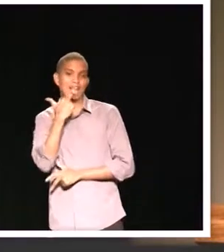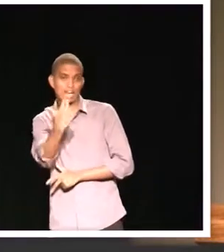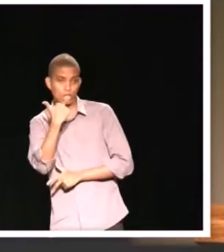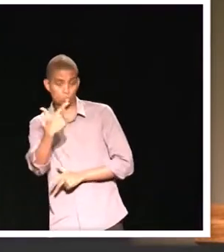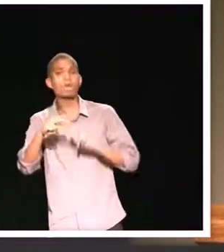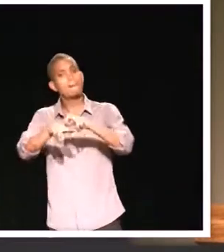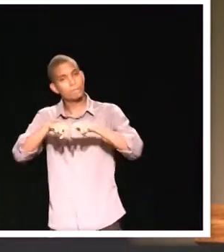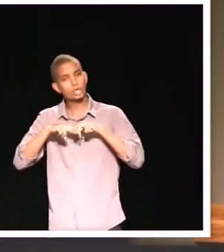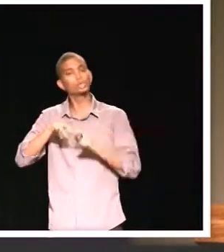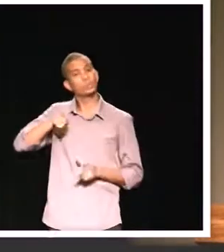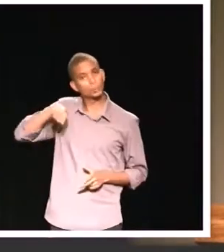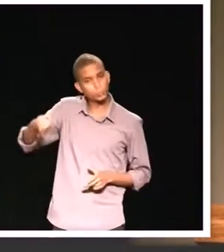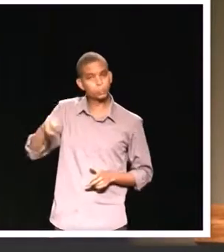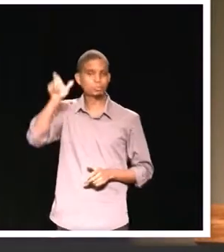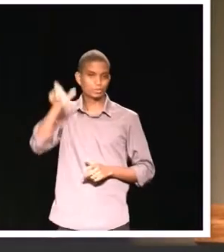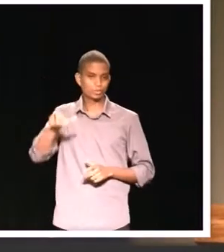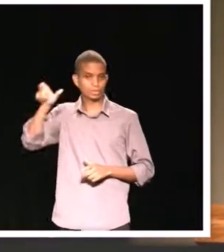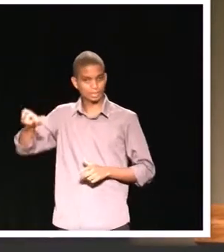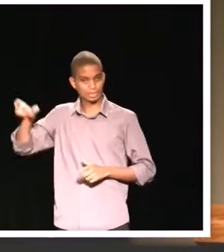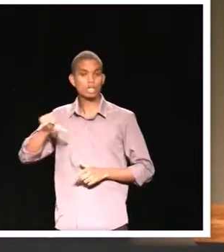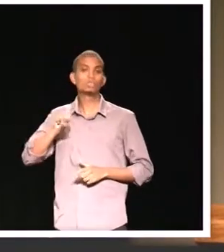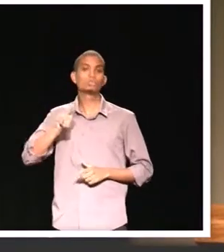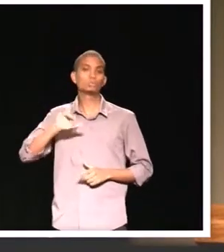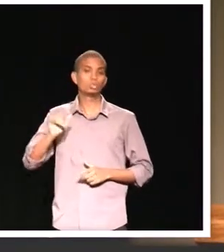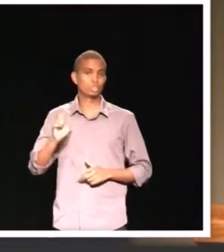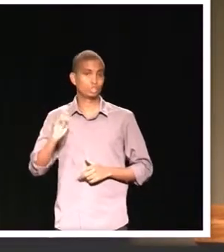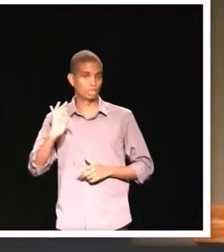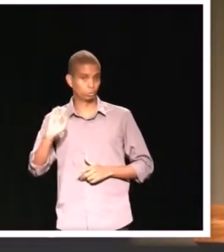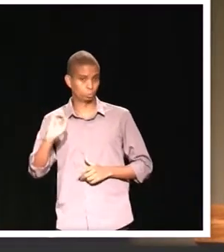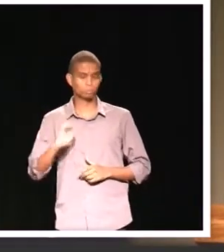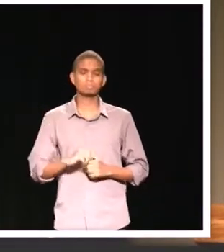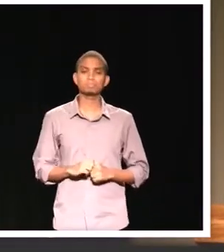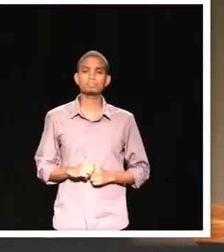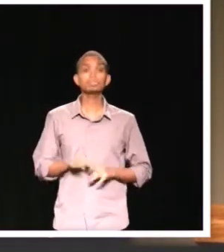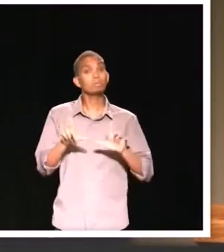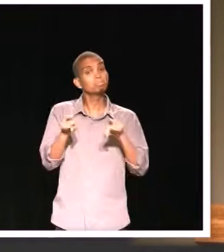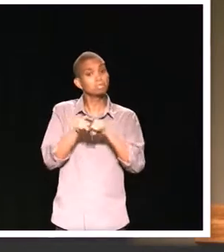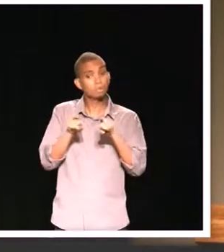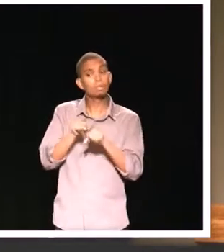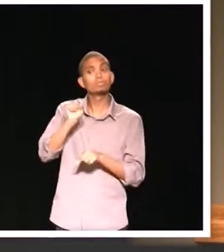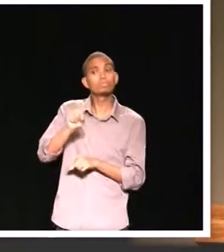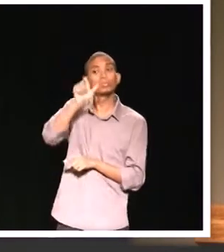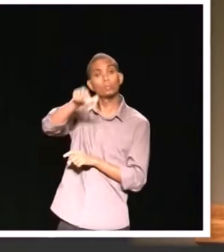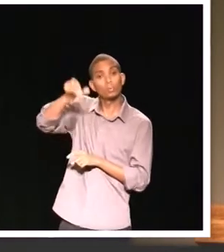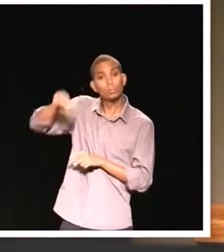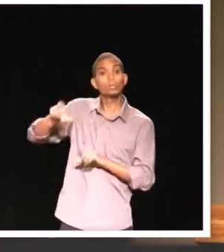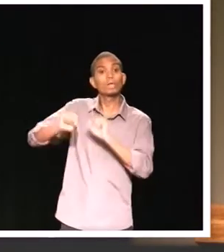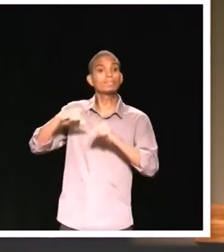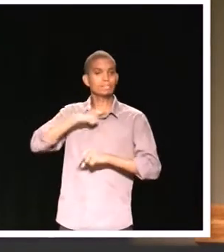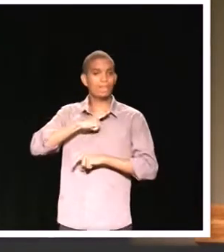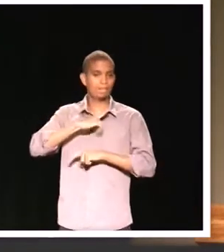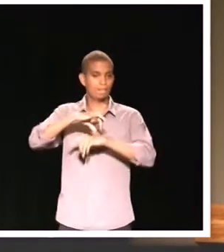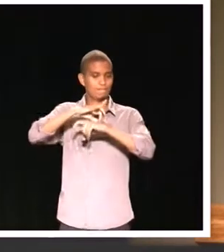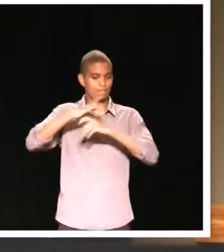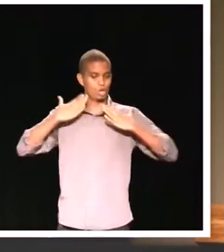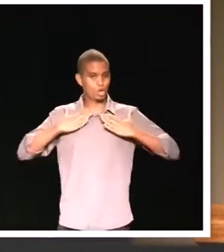sua condição de sujeitos. Mas também eles são indivíduos, corpos.